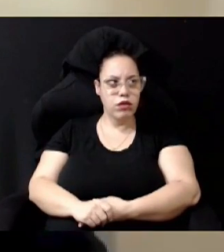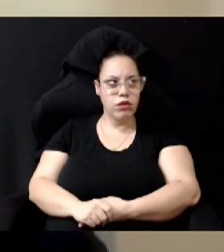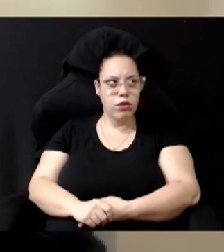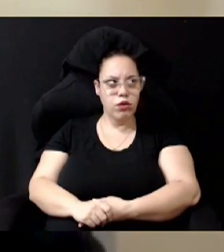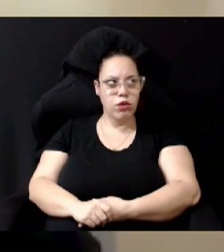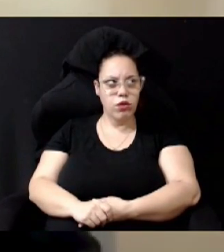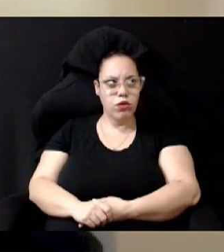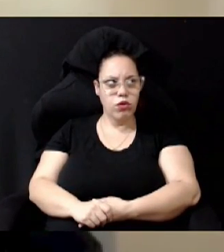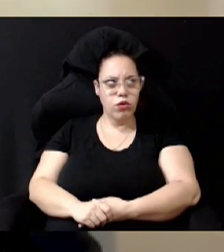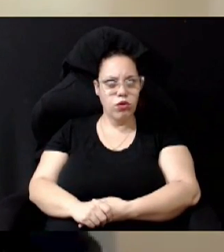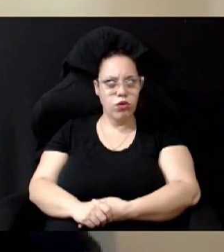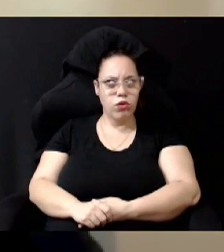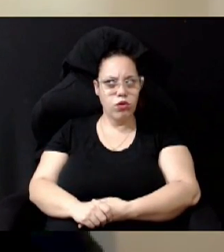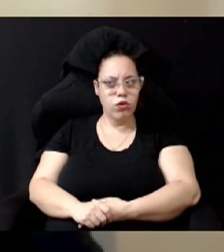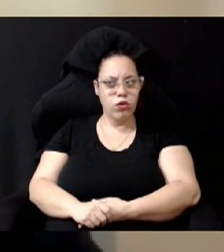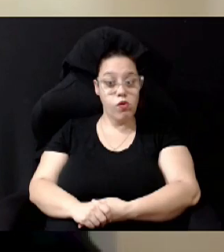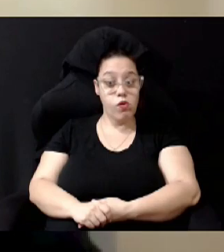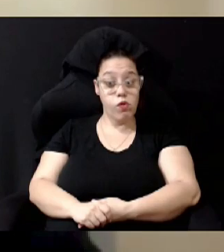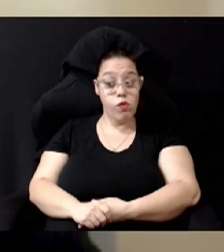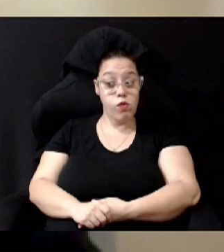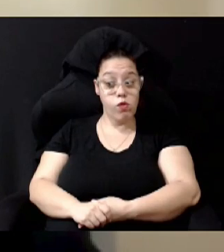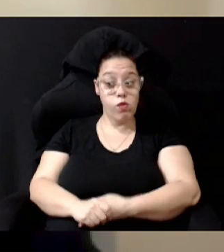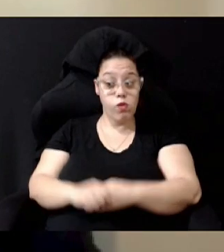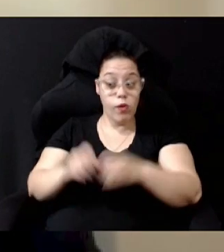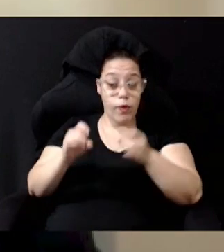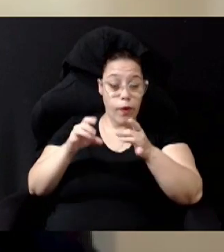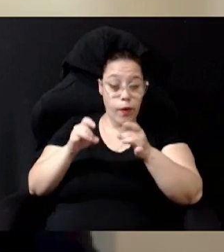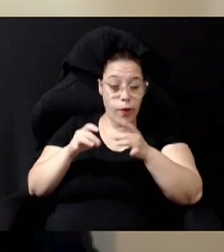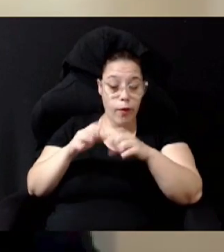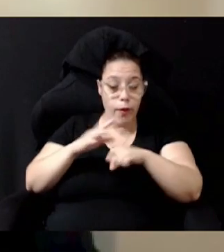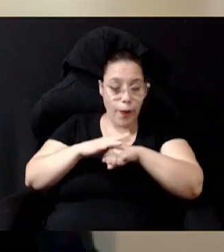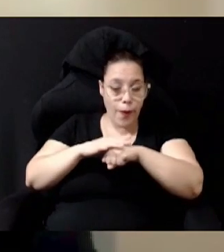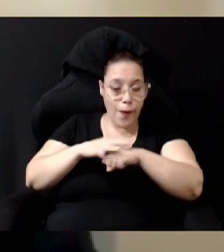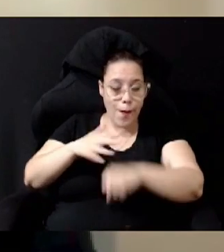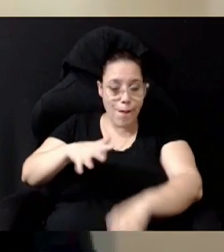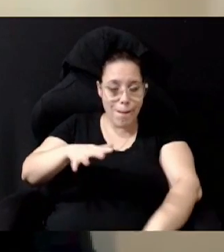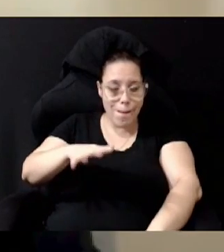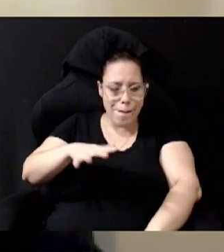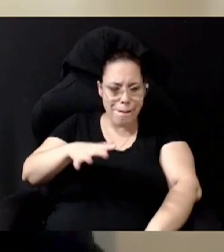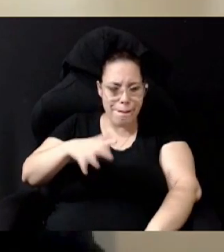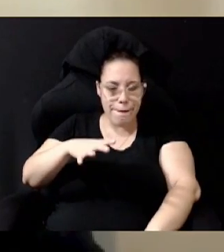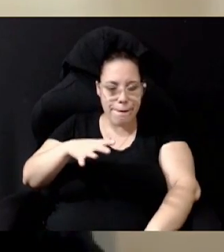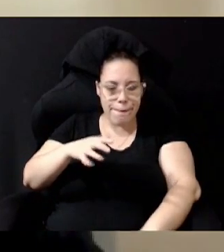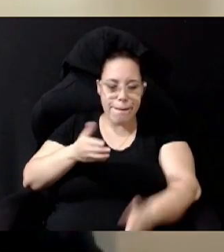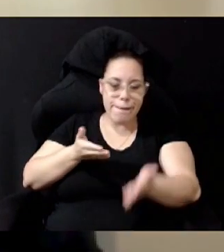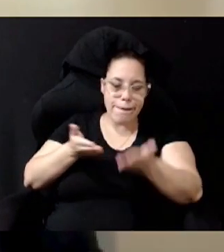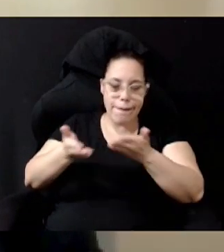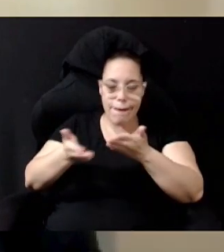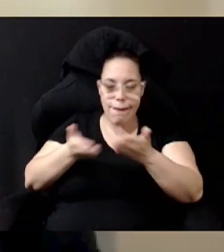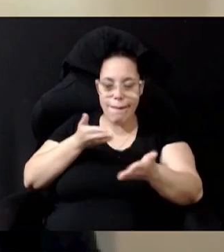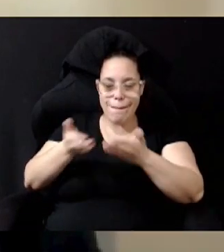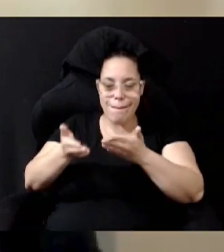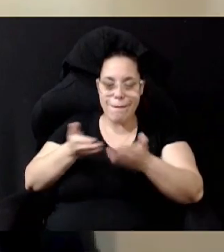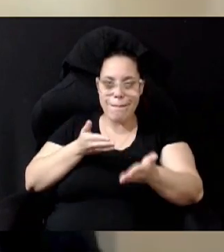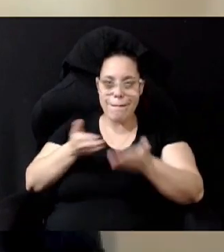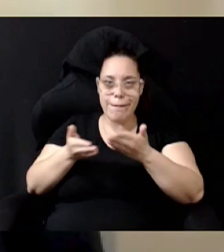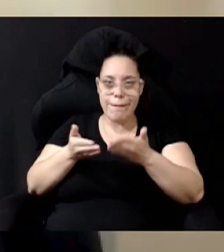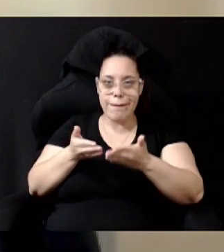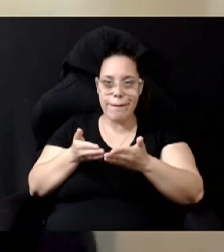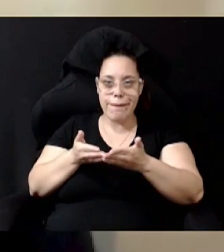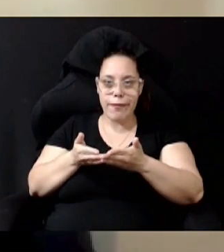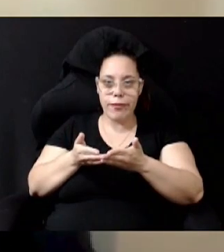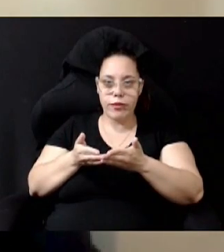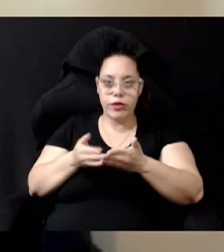Bom, falando especificamente do Parkinson, assim, o Parkinson é geralmente associado à